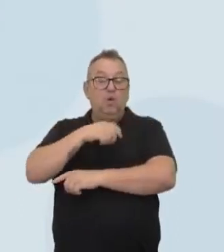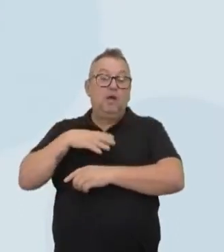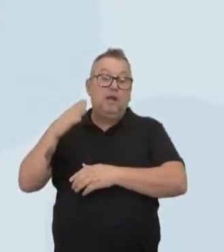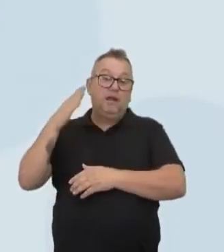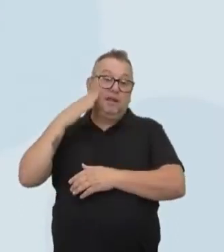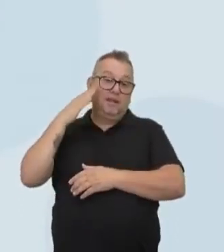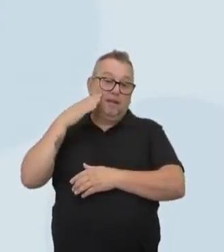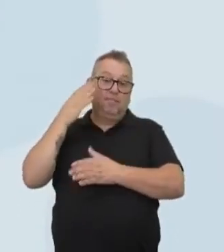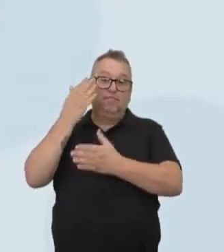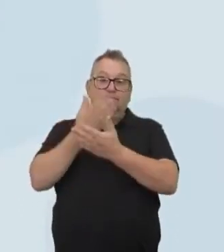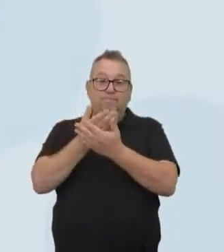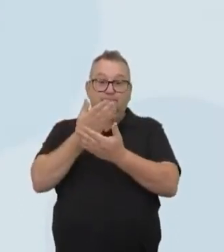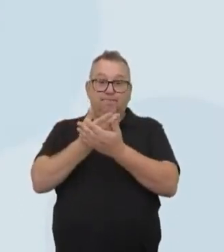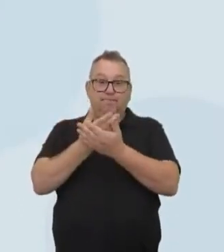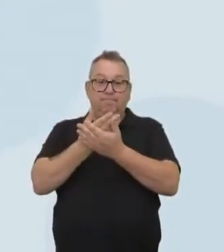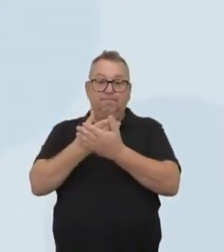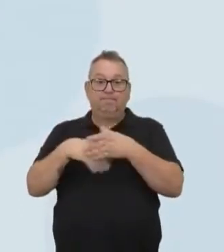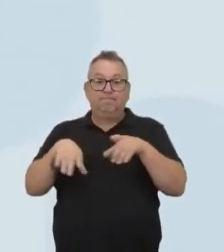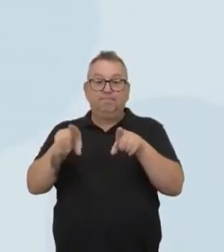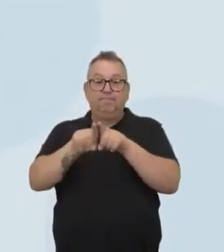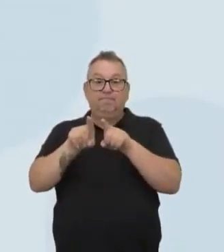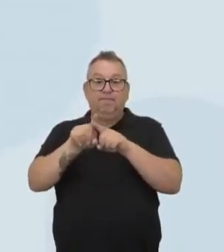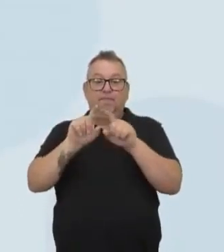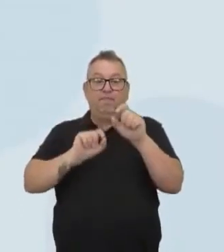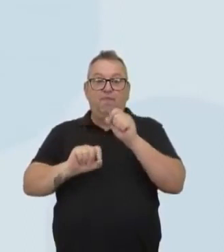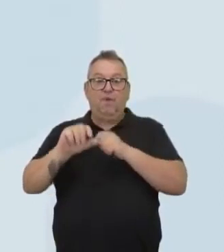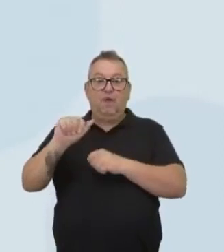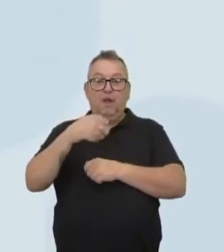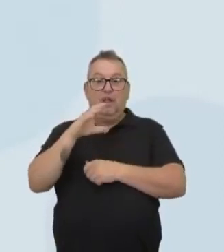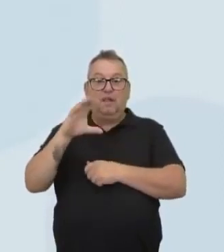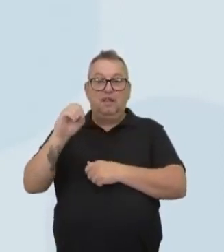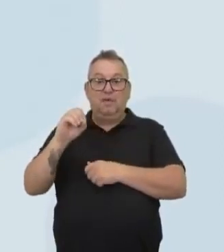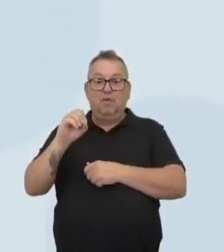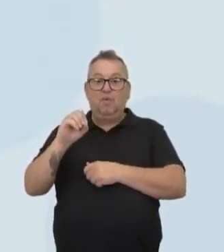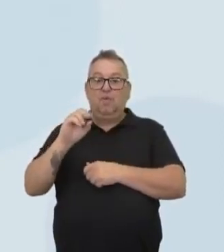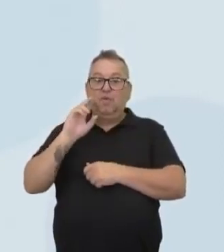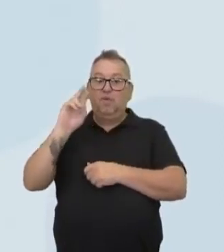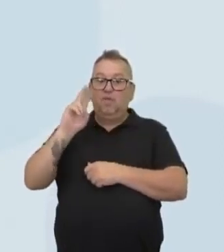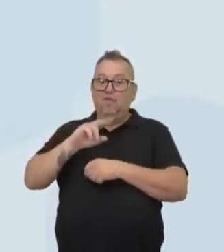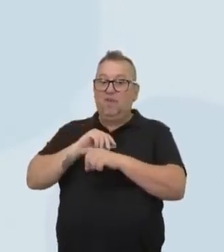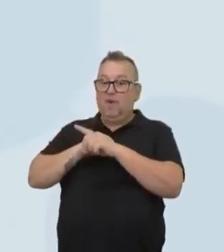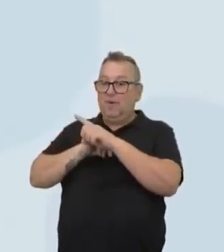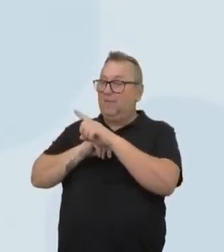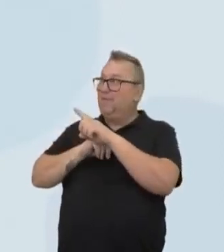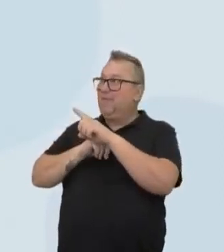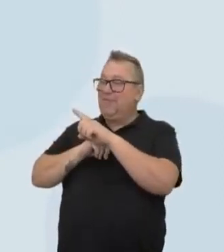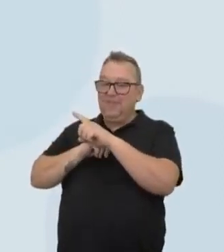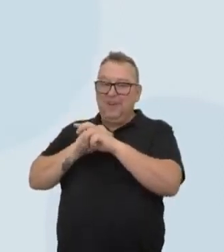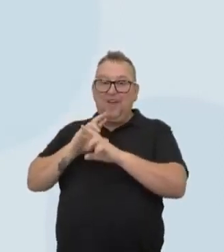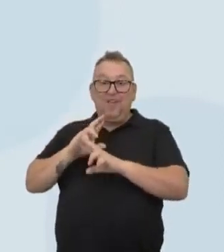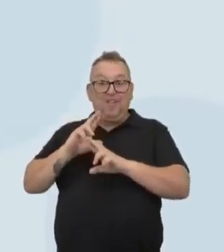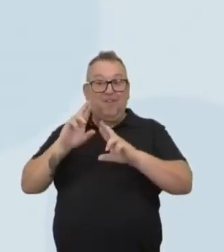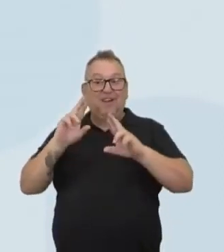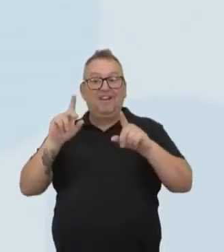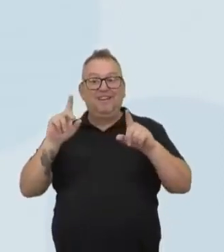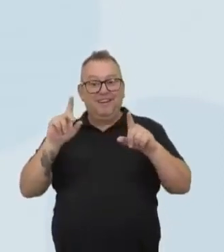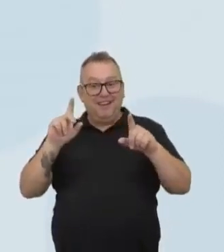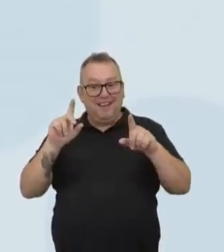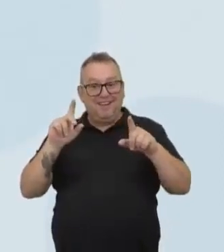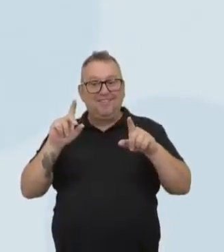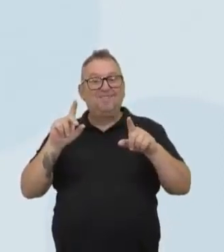ele está estudando, né? Ele sabe qual que é a ação daquela aula. Então, a ação de hoje é diferenciar. Hoje nós